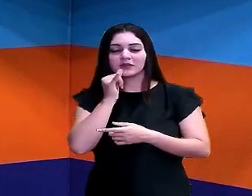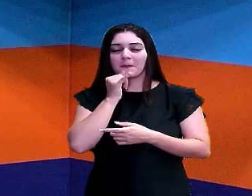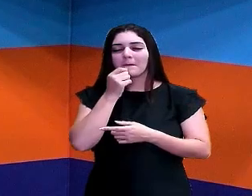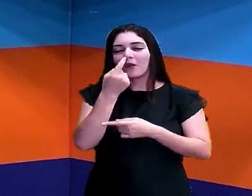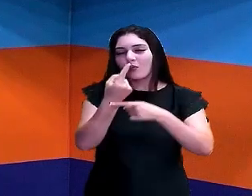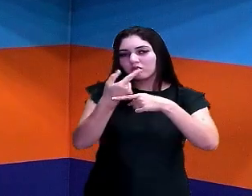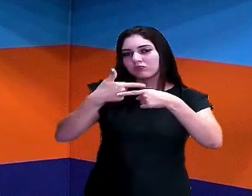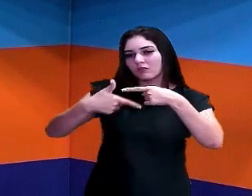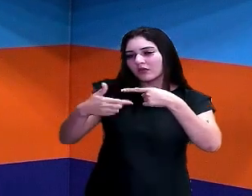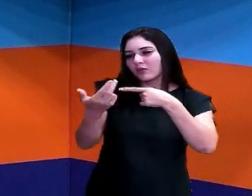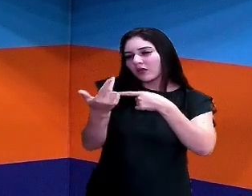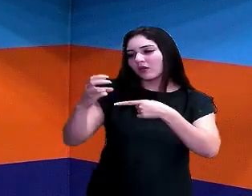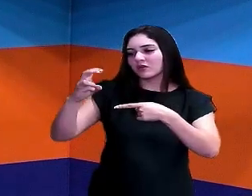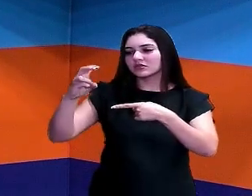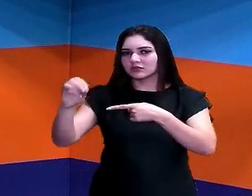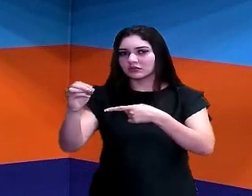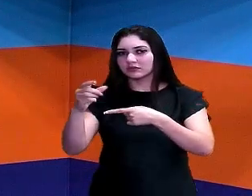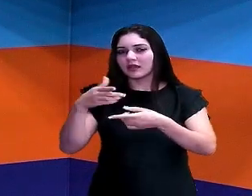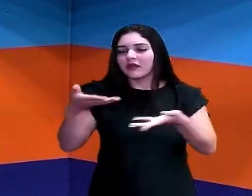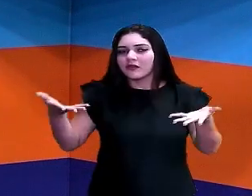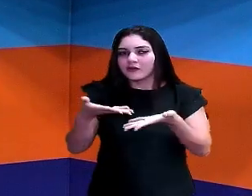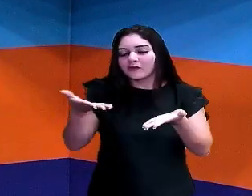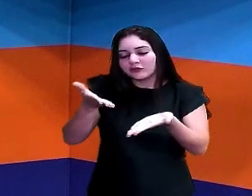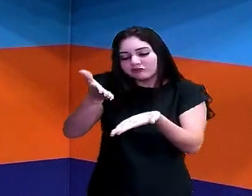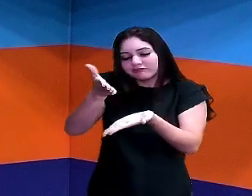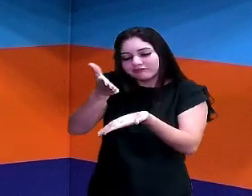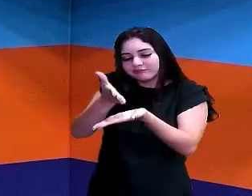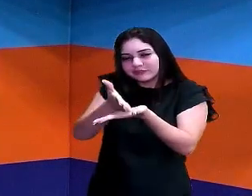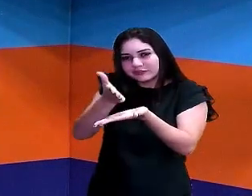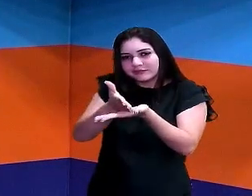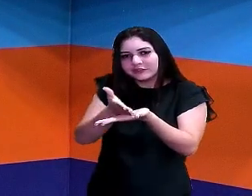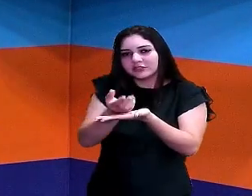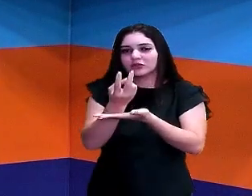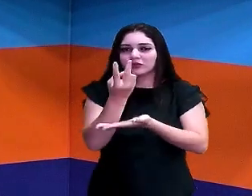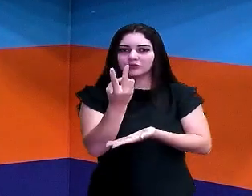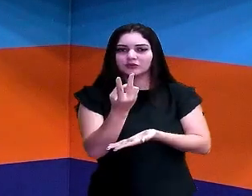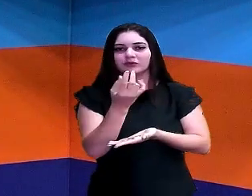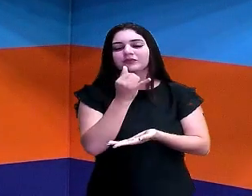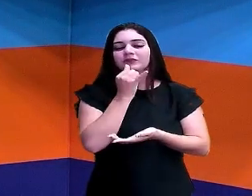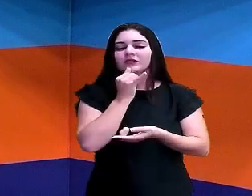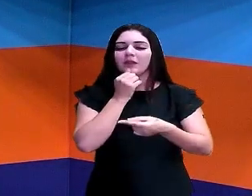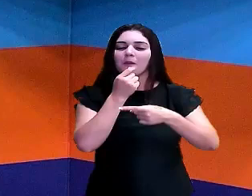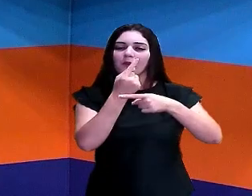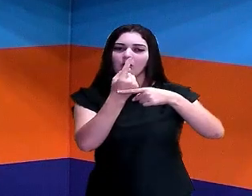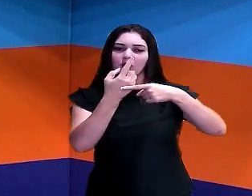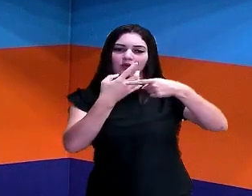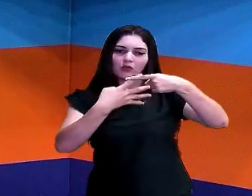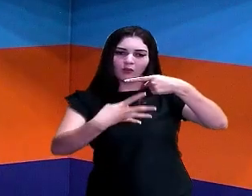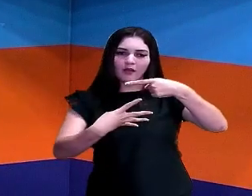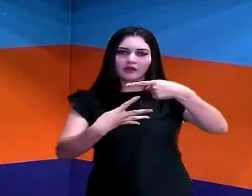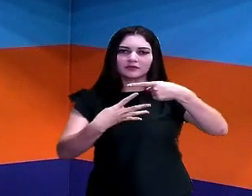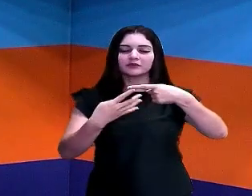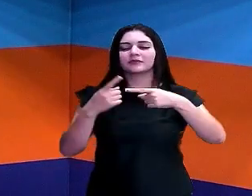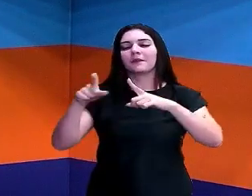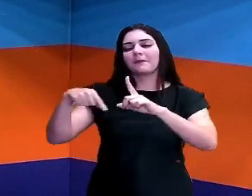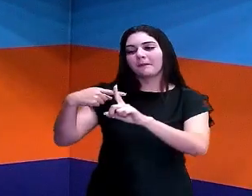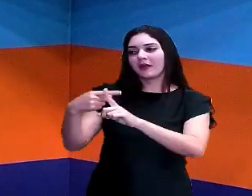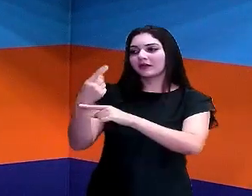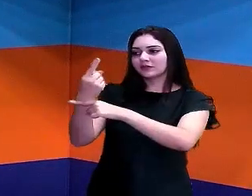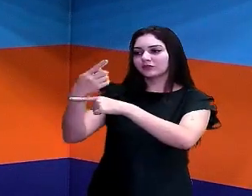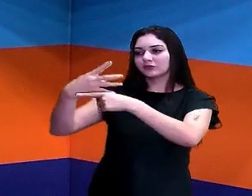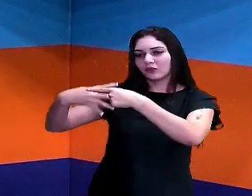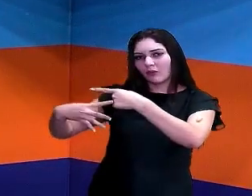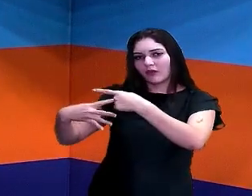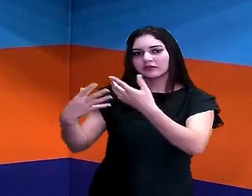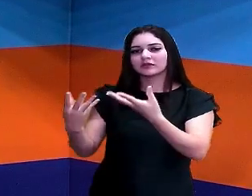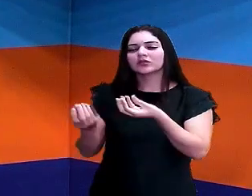50%, eu dividi em duas partes. Isso é a mesma coisa que 1/4 mais 1/4, que vai me dar 1 meio, tá? Ah,